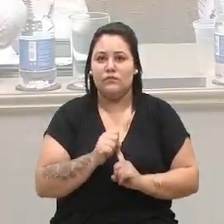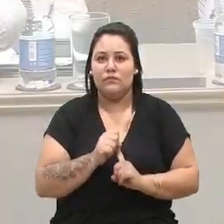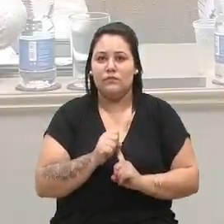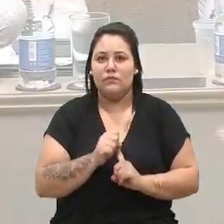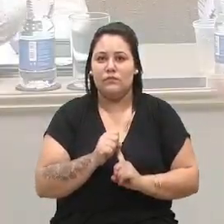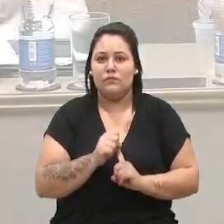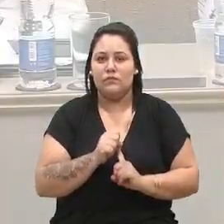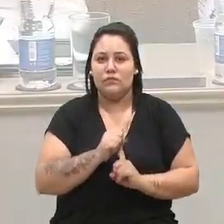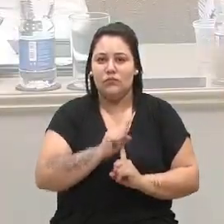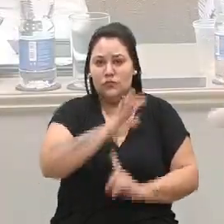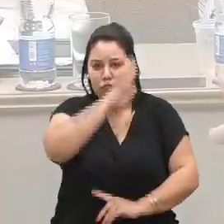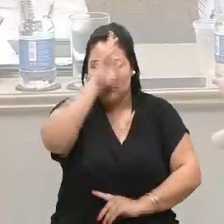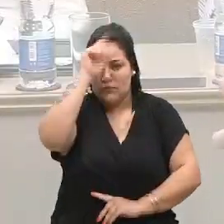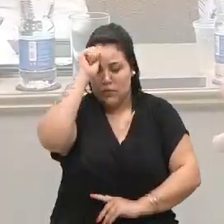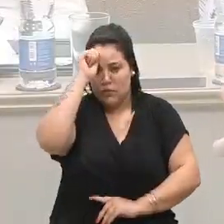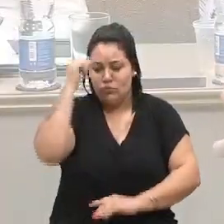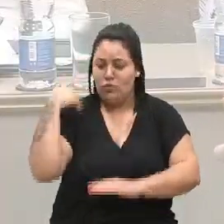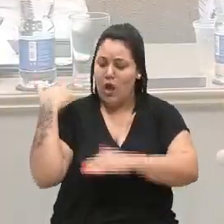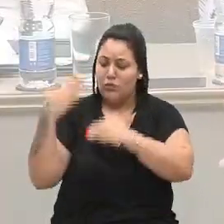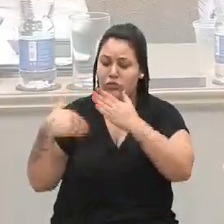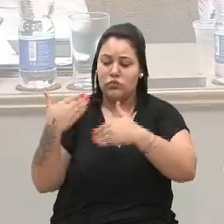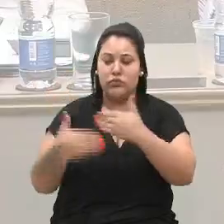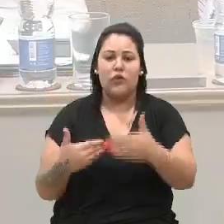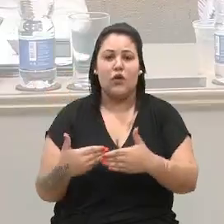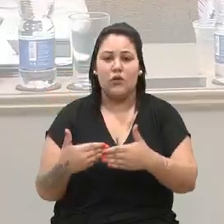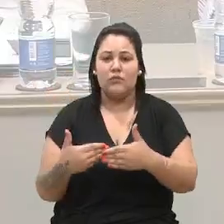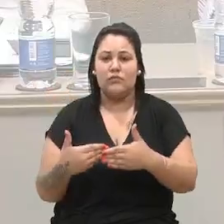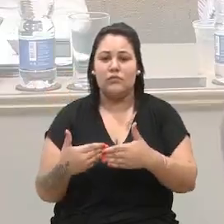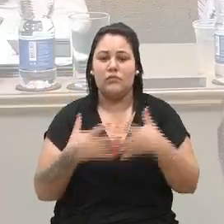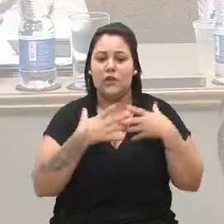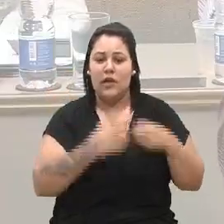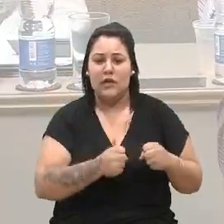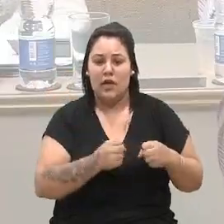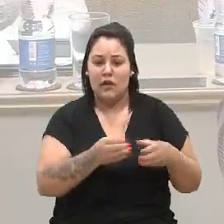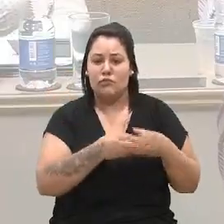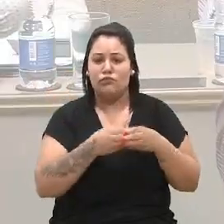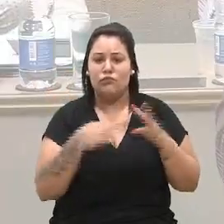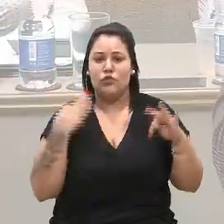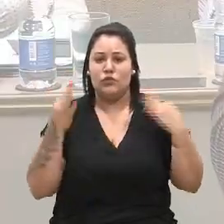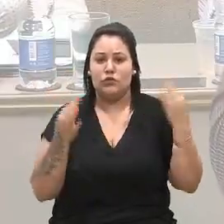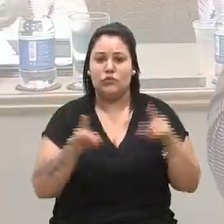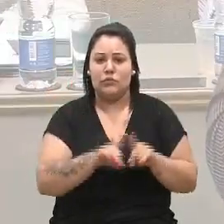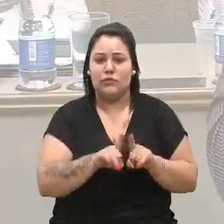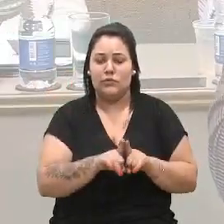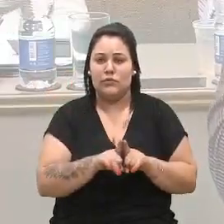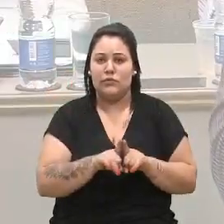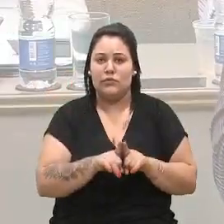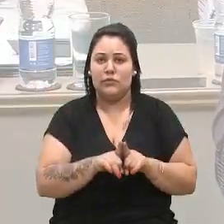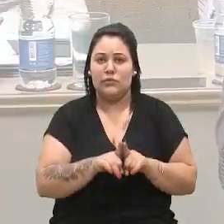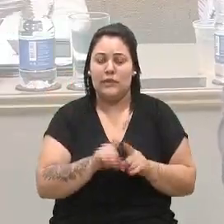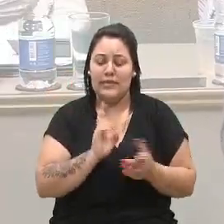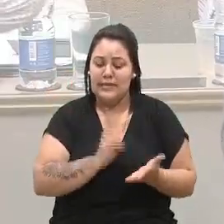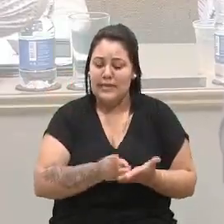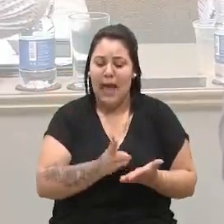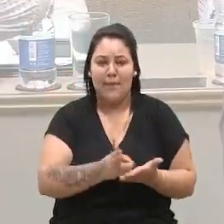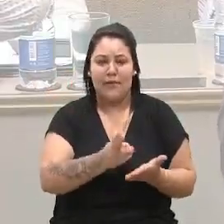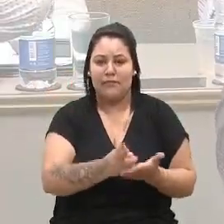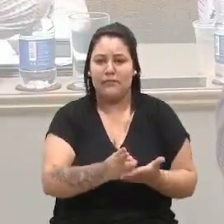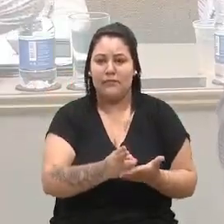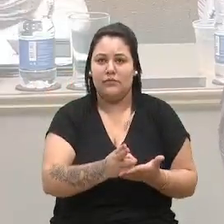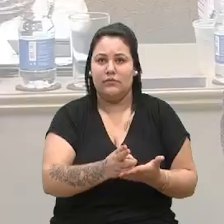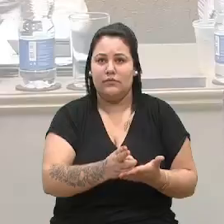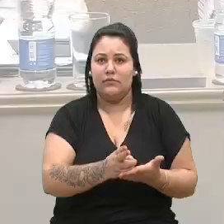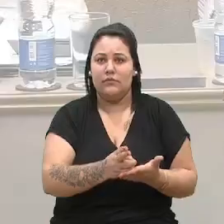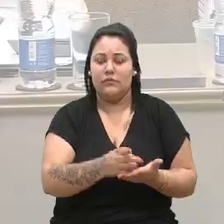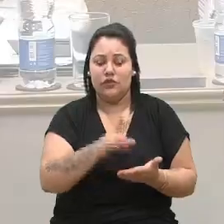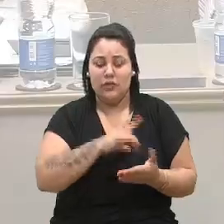história do prefeito, pela história do secretário de Turismo. Eles sempre iriam tomar uma